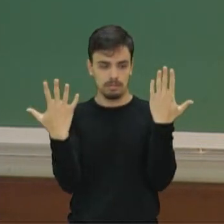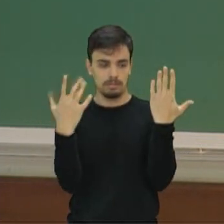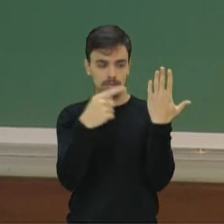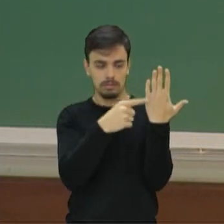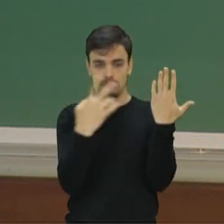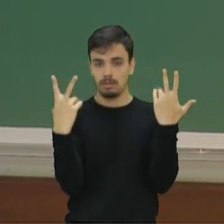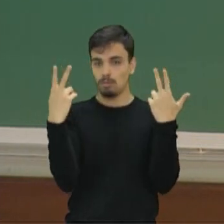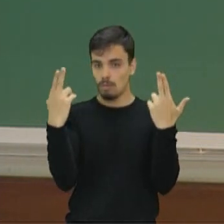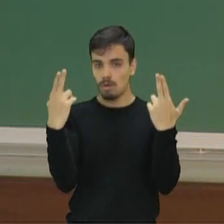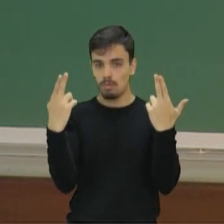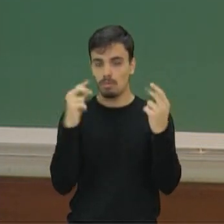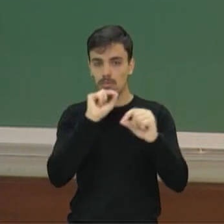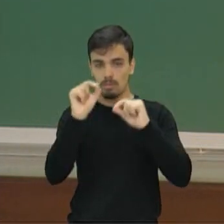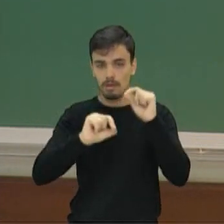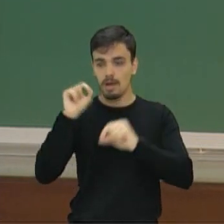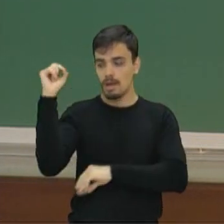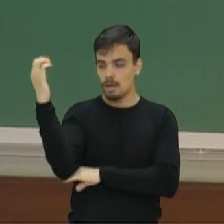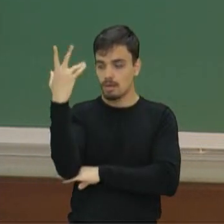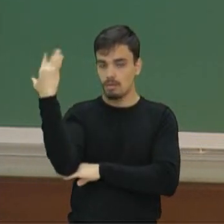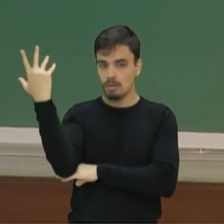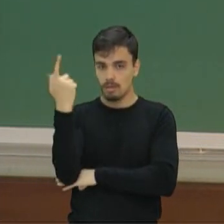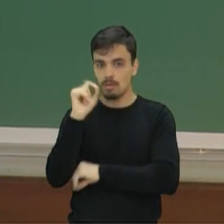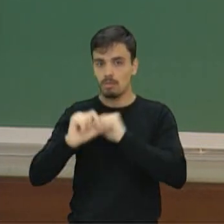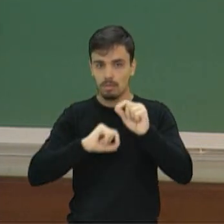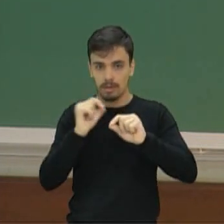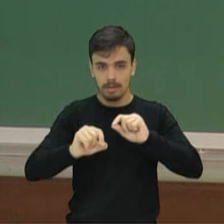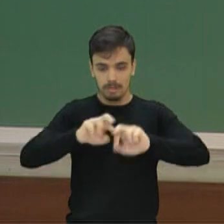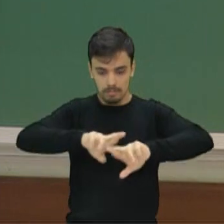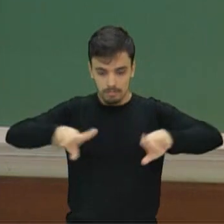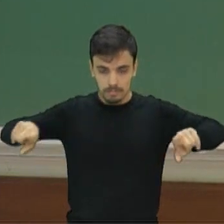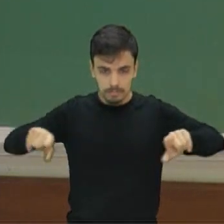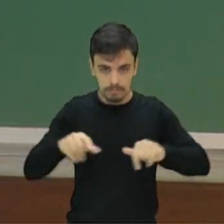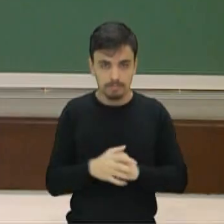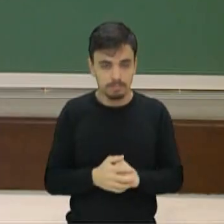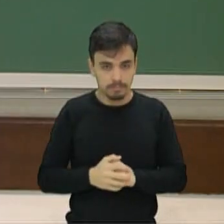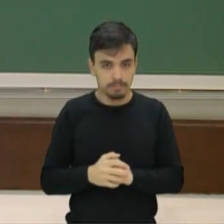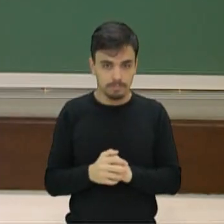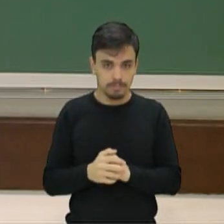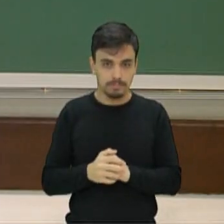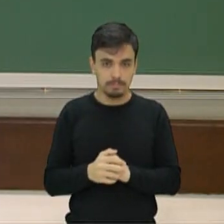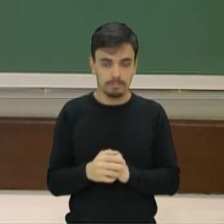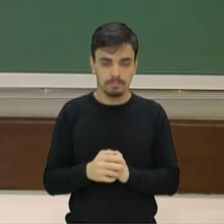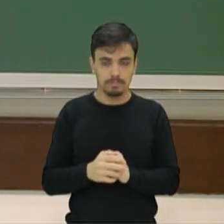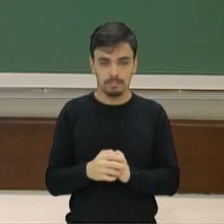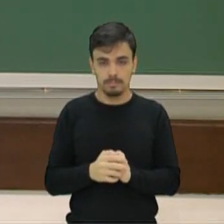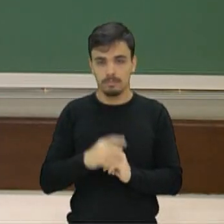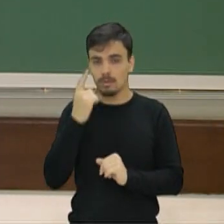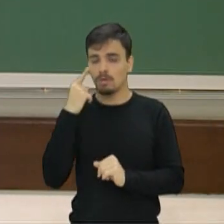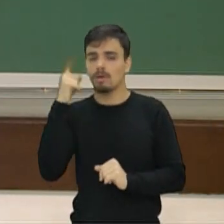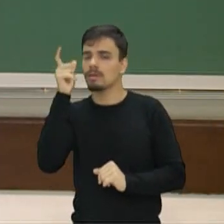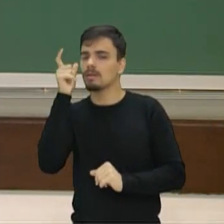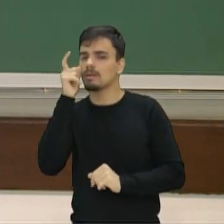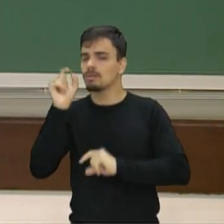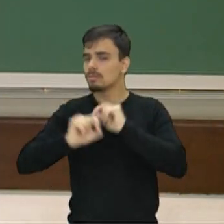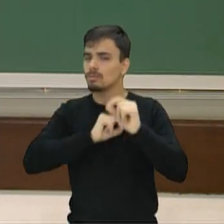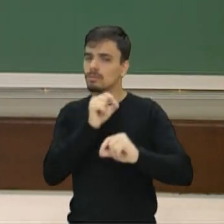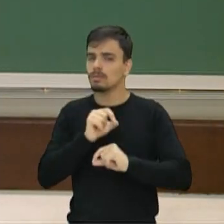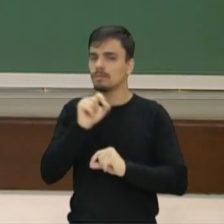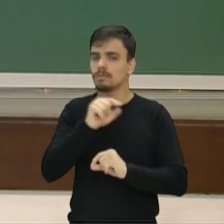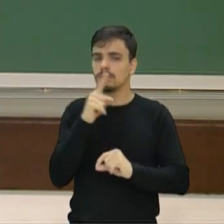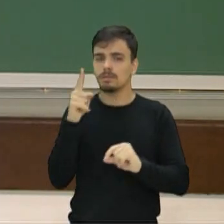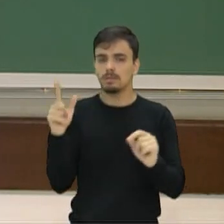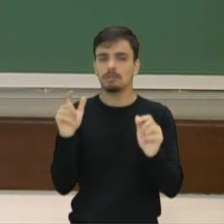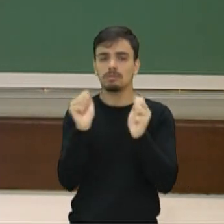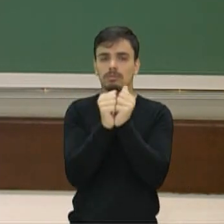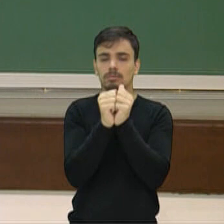direita, mas são de naturezas opostas. E aí, olha só que interessante, ele reparou que quando você